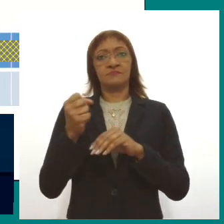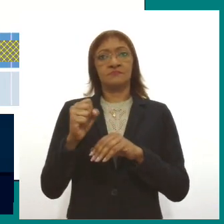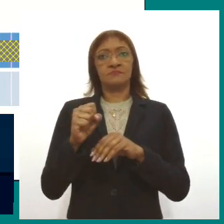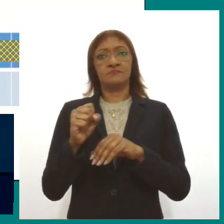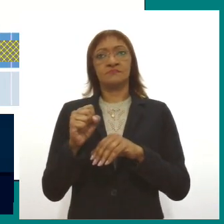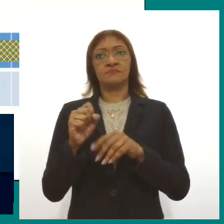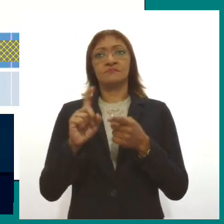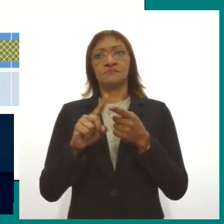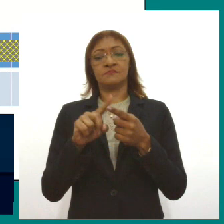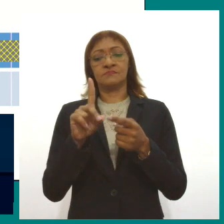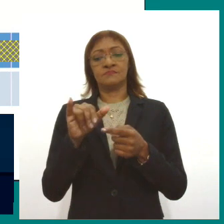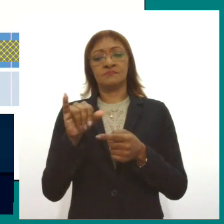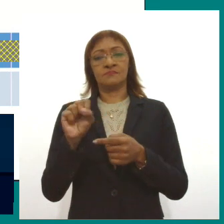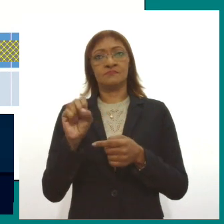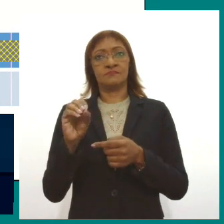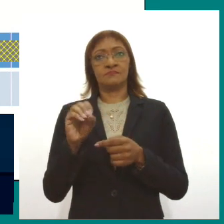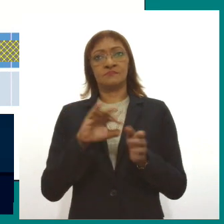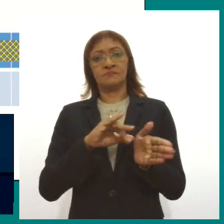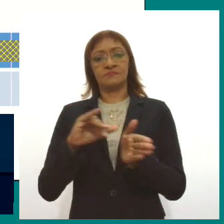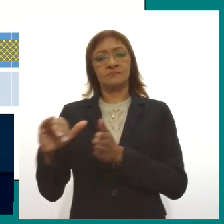passar.